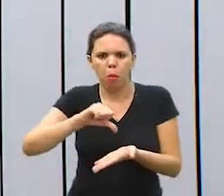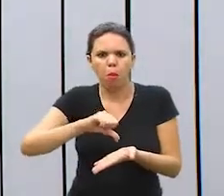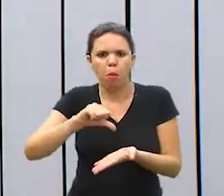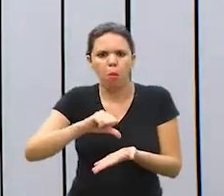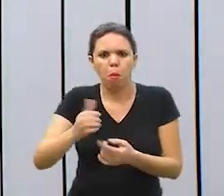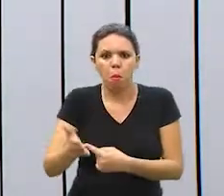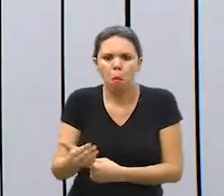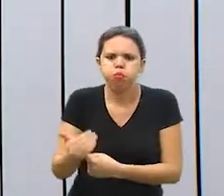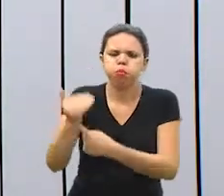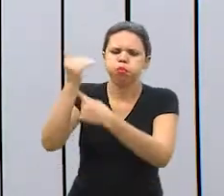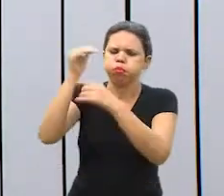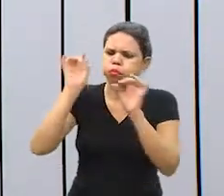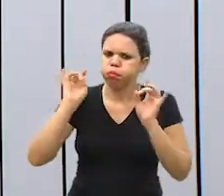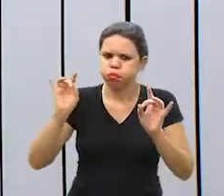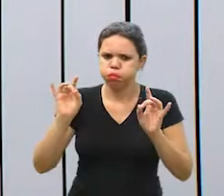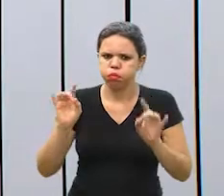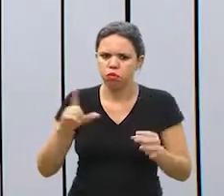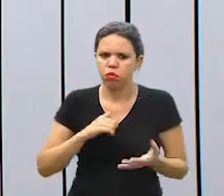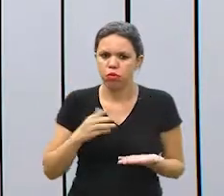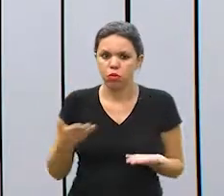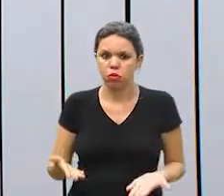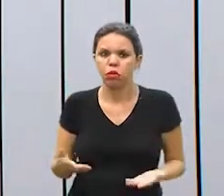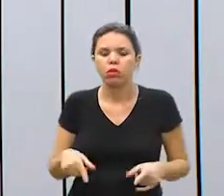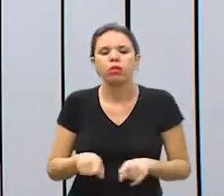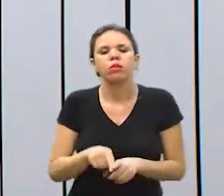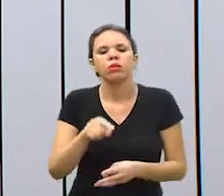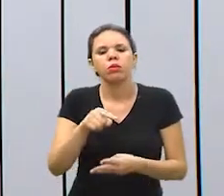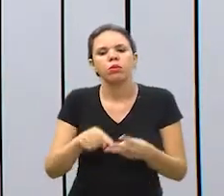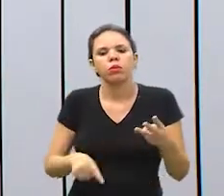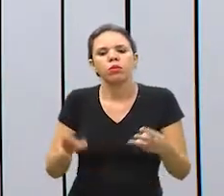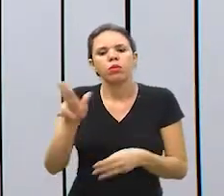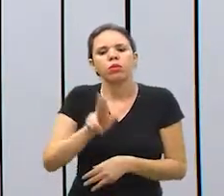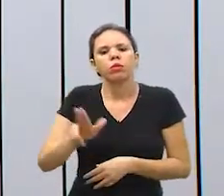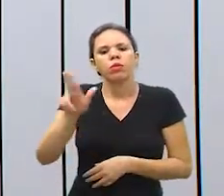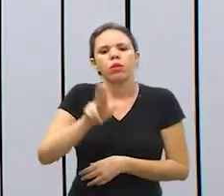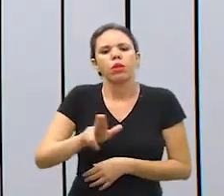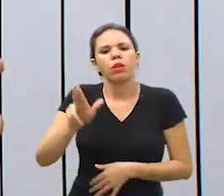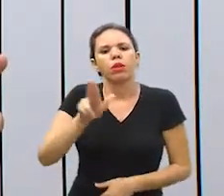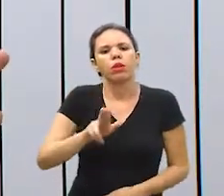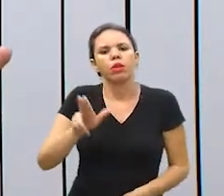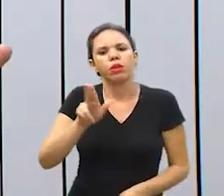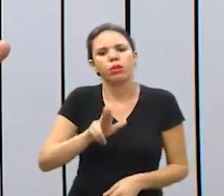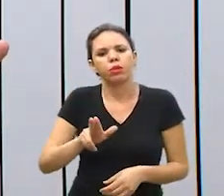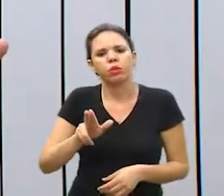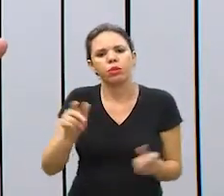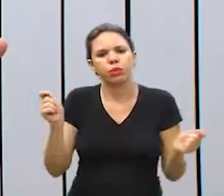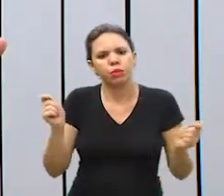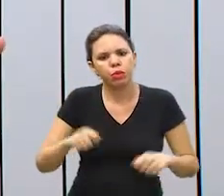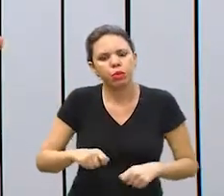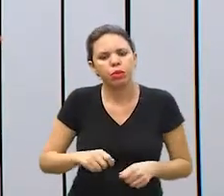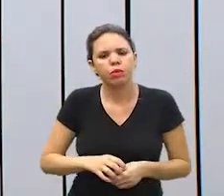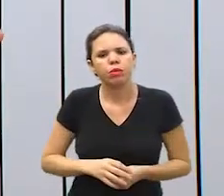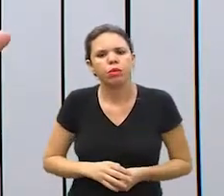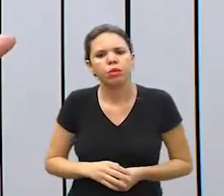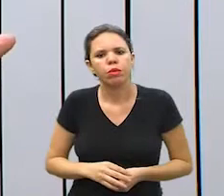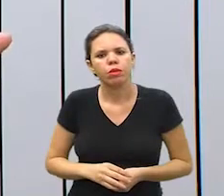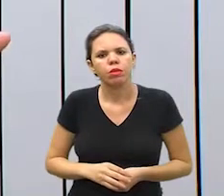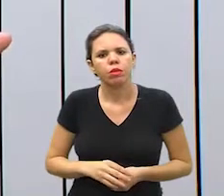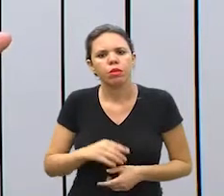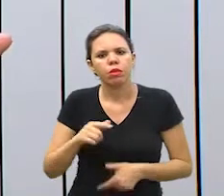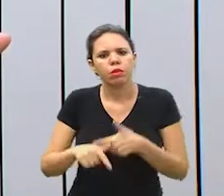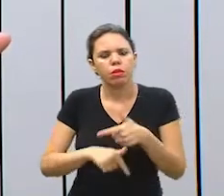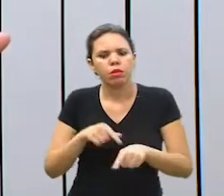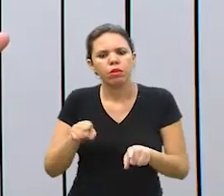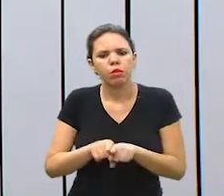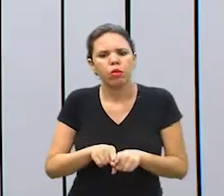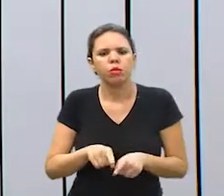de alta tecnologia, nós temos 3 universidades que dão a mão de obra, não